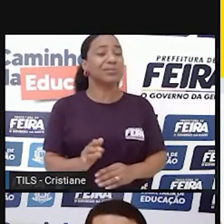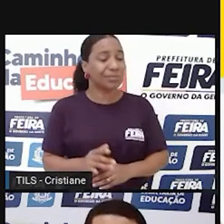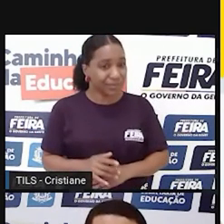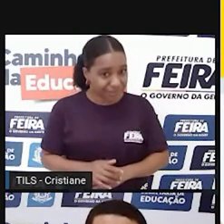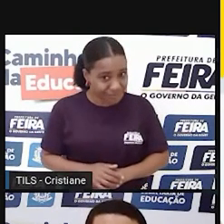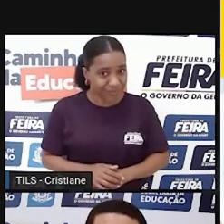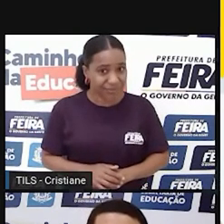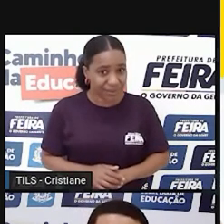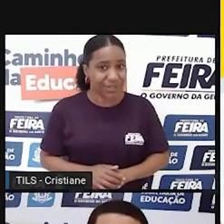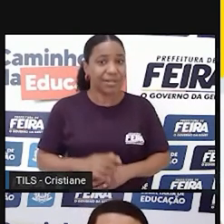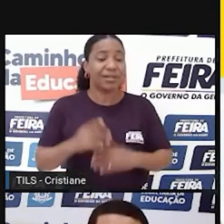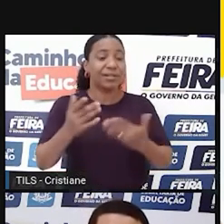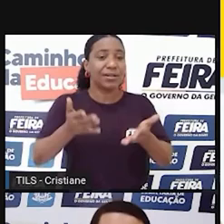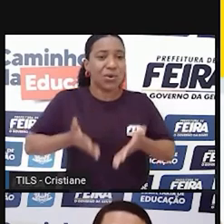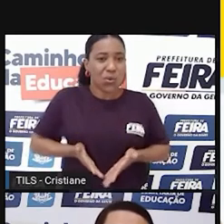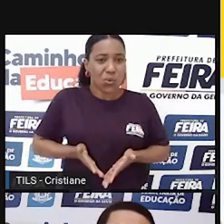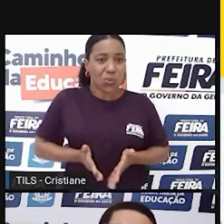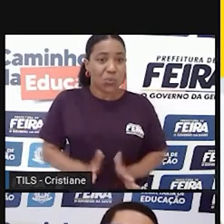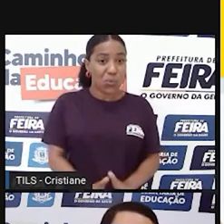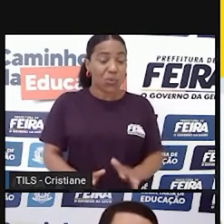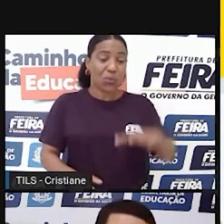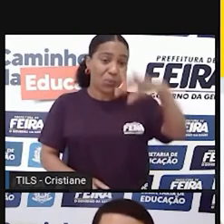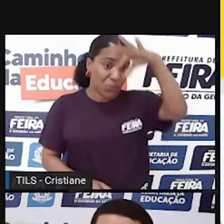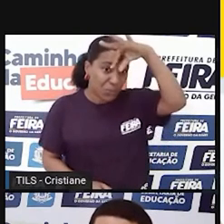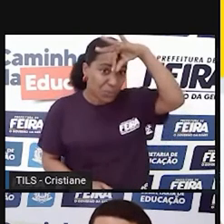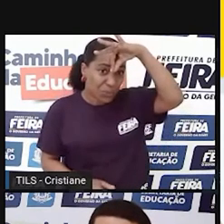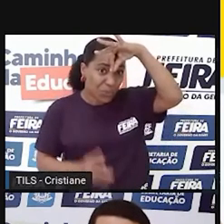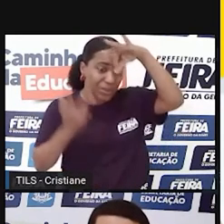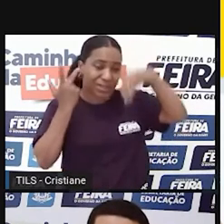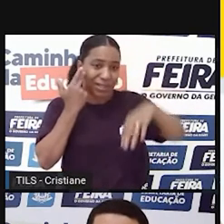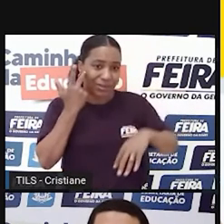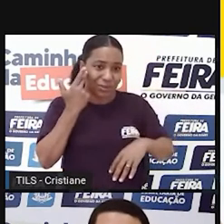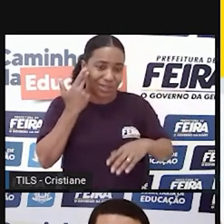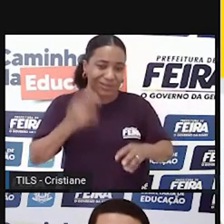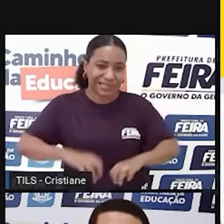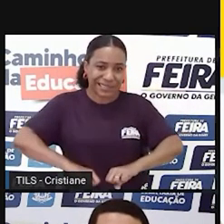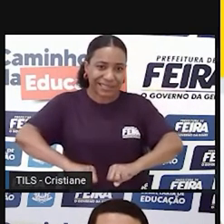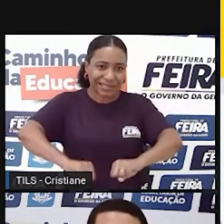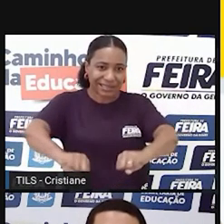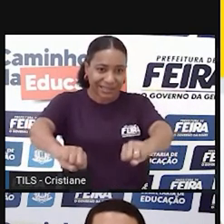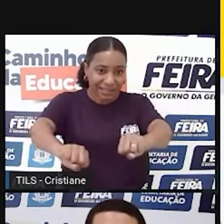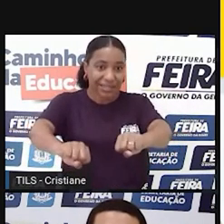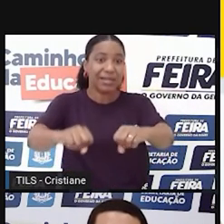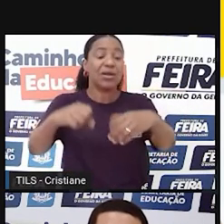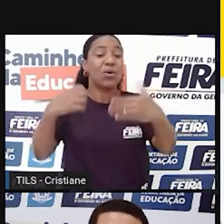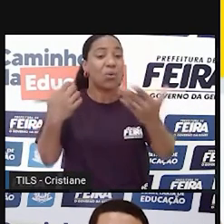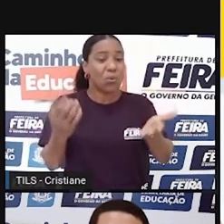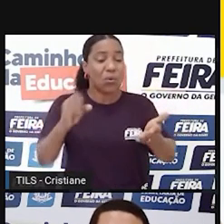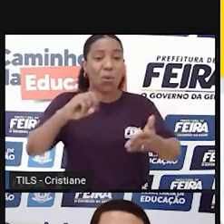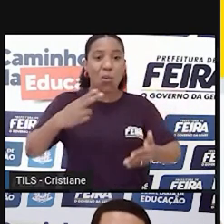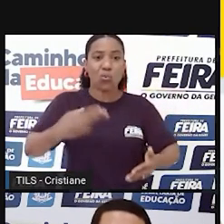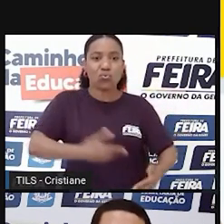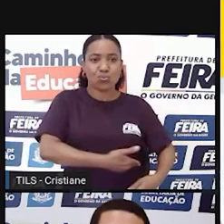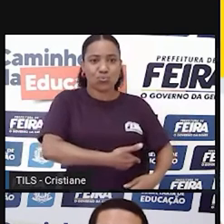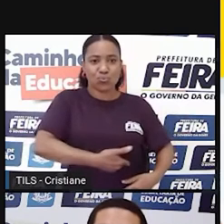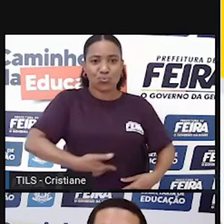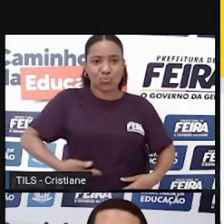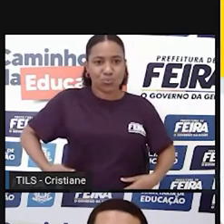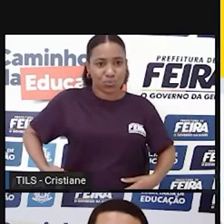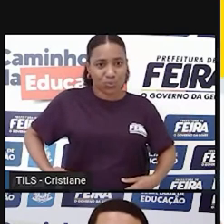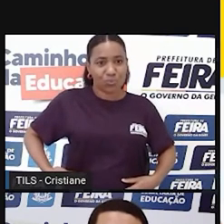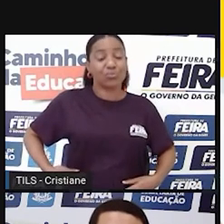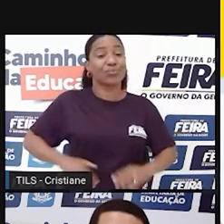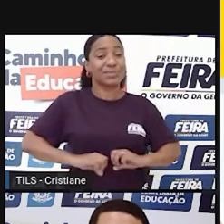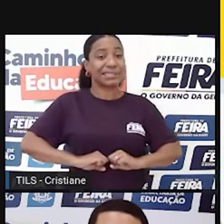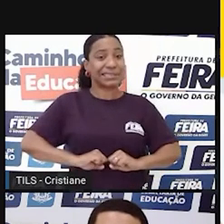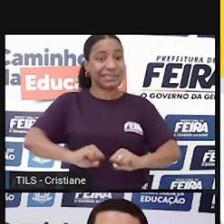ter partos naturais, normais. Por outro lado, tem aí a indústria do parto cesárea, né, que muitas vezes